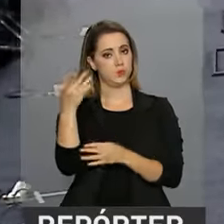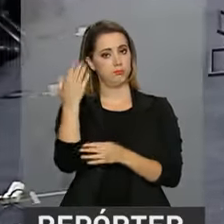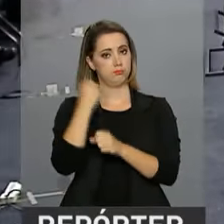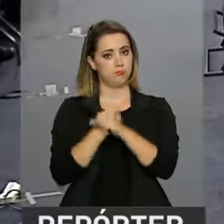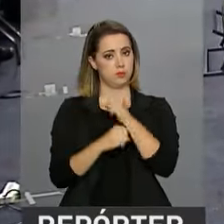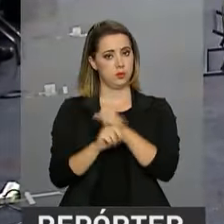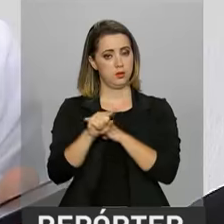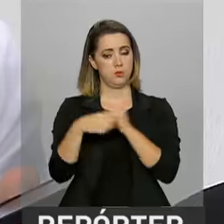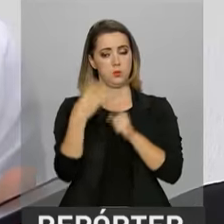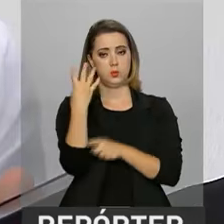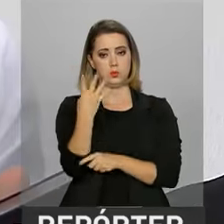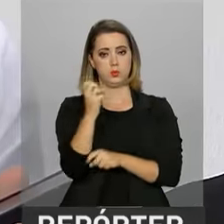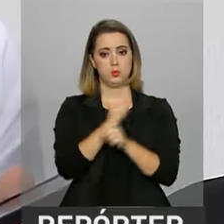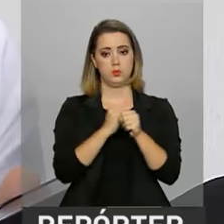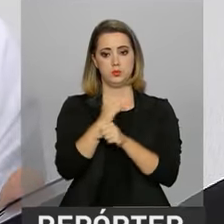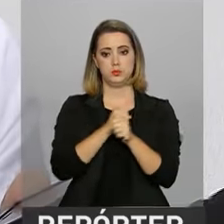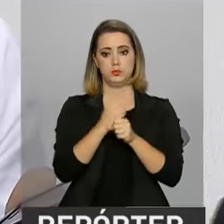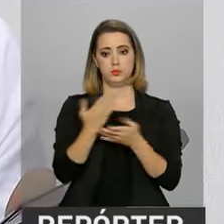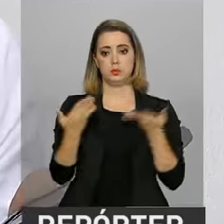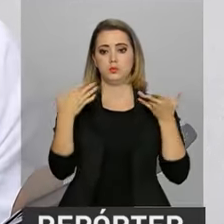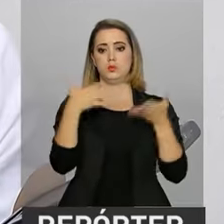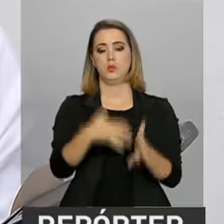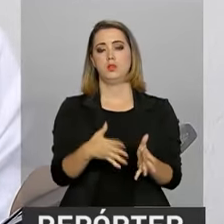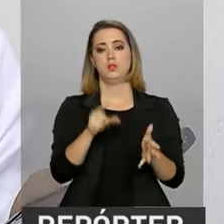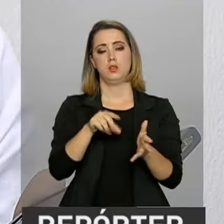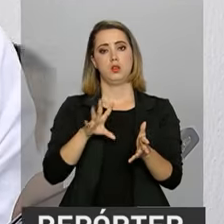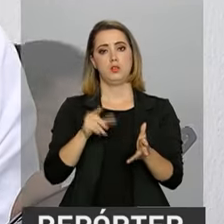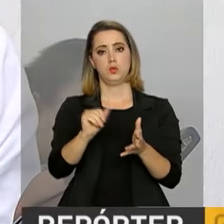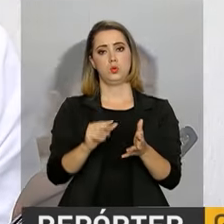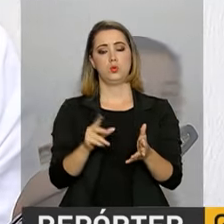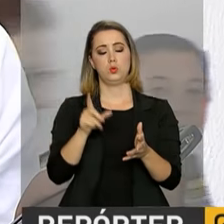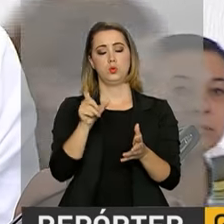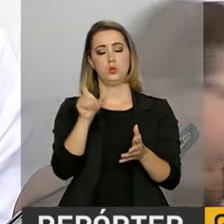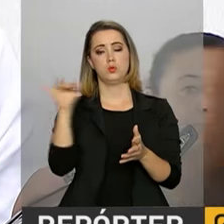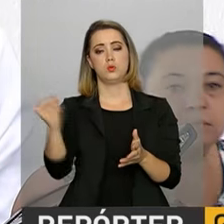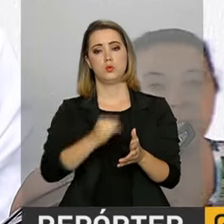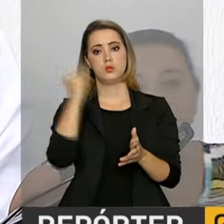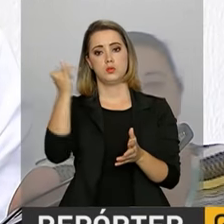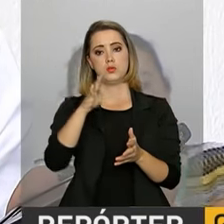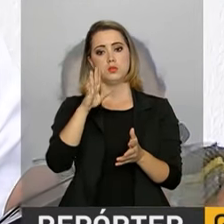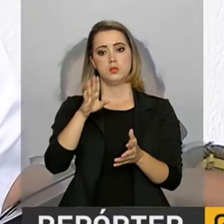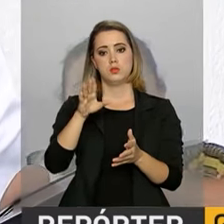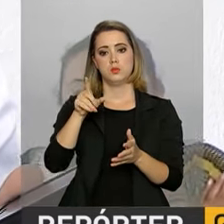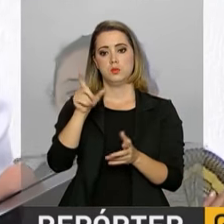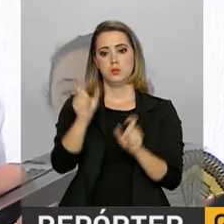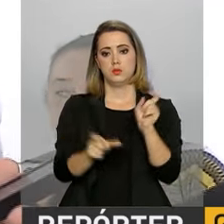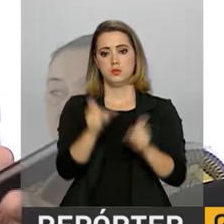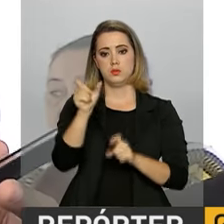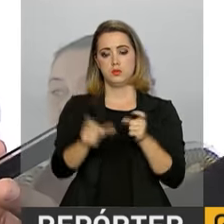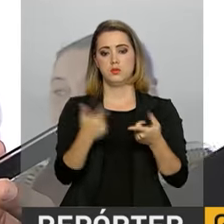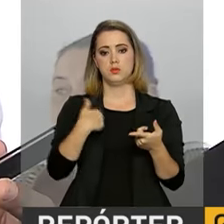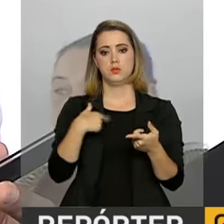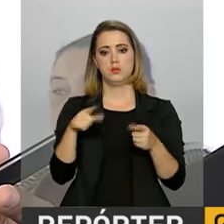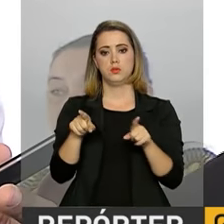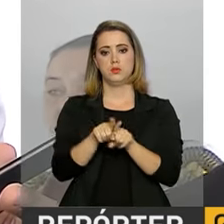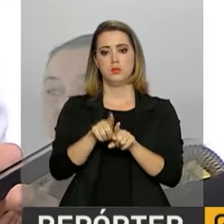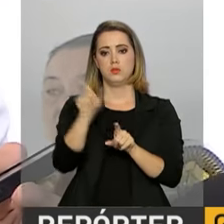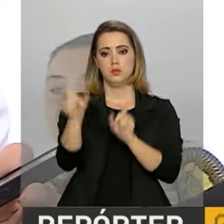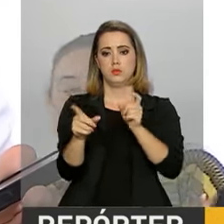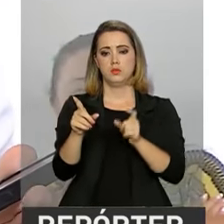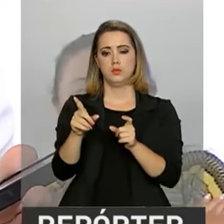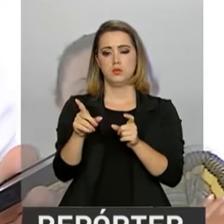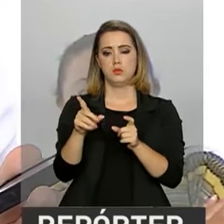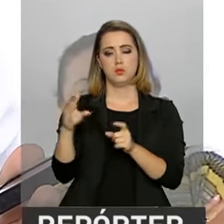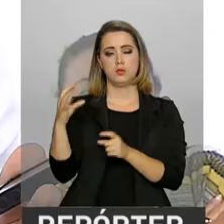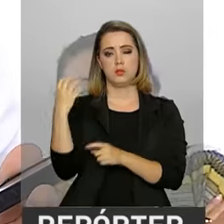de 4 anos. Integram esse conselho todos os expoentes da comunidade acadêmica, científica, as personalidades vinculadas